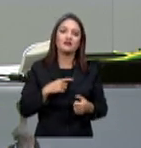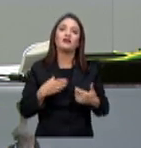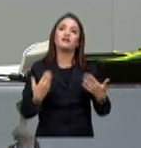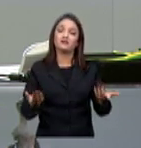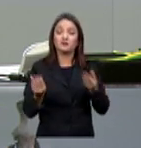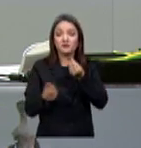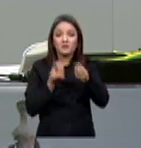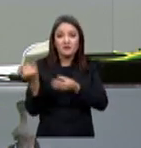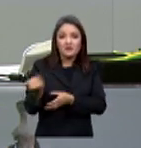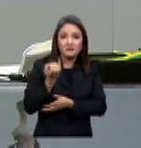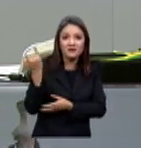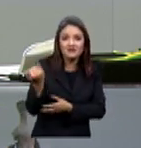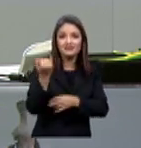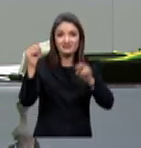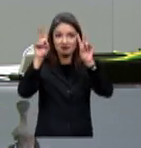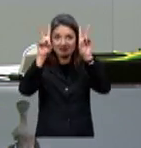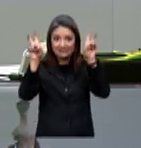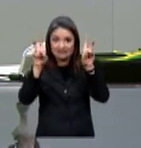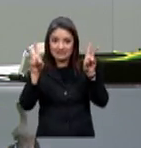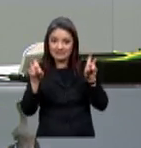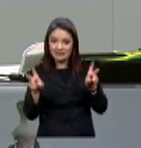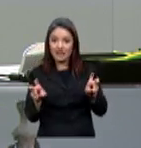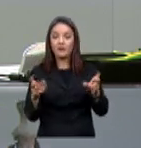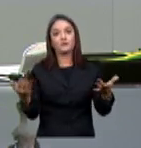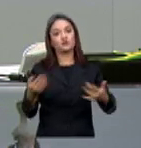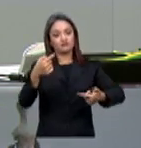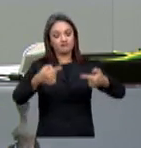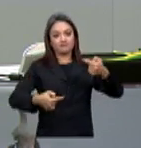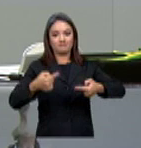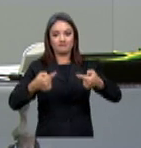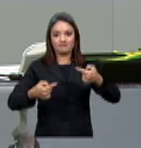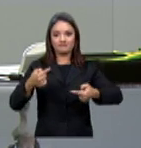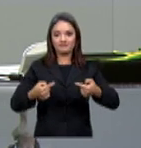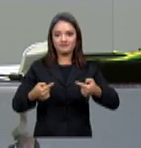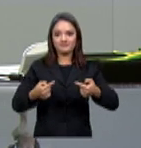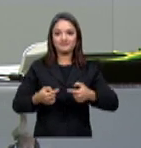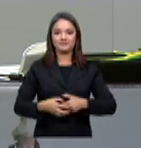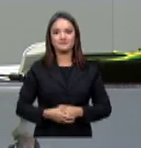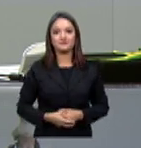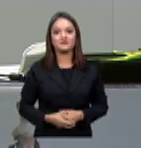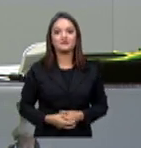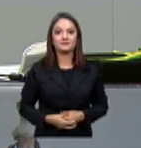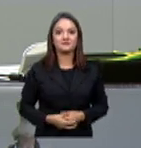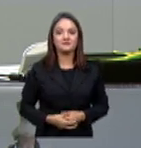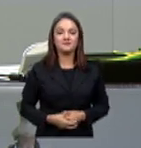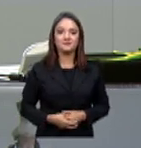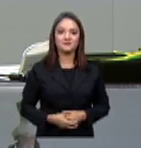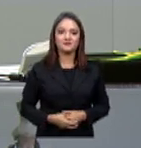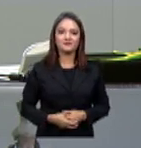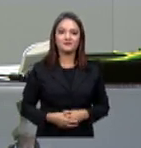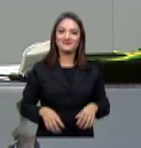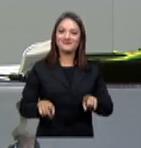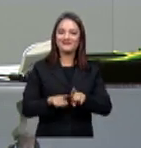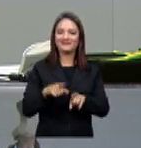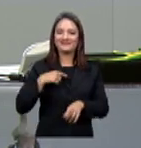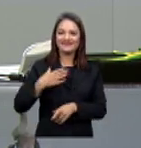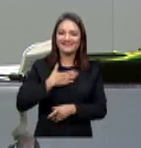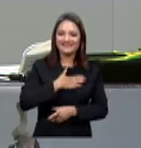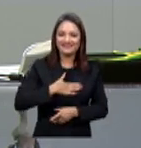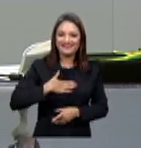dos temas a serem adversários e ao fazê-lo tem uma satisfação